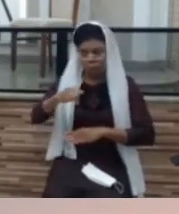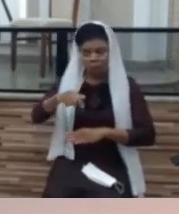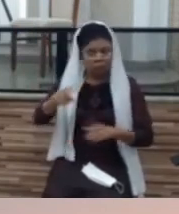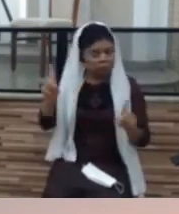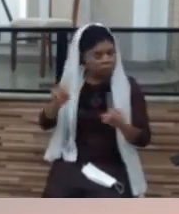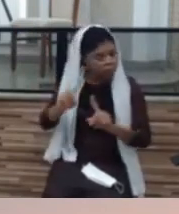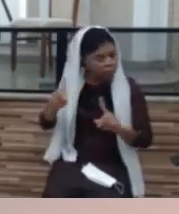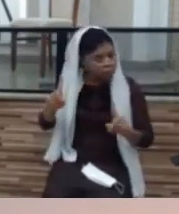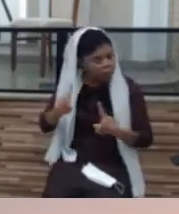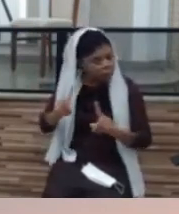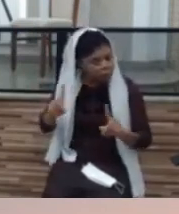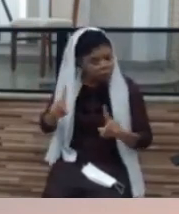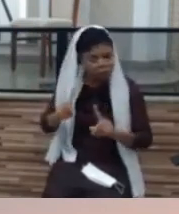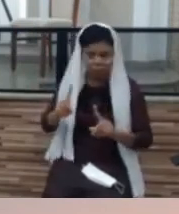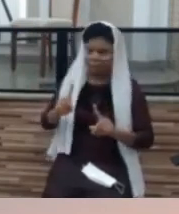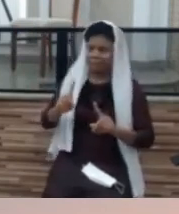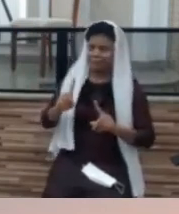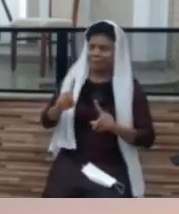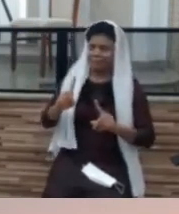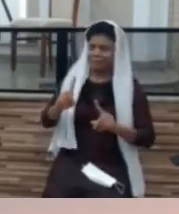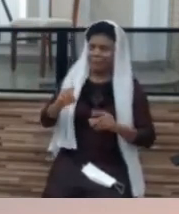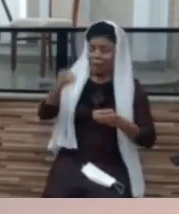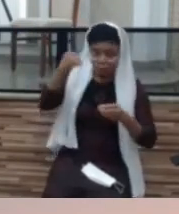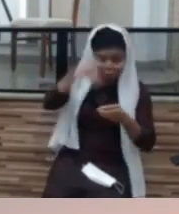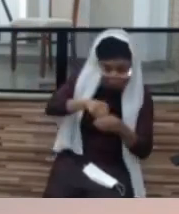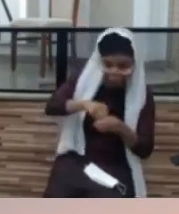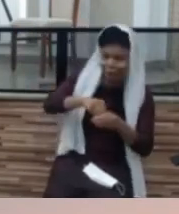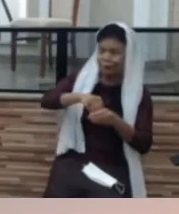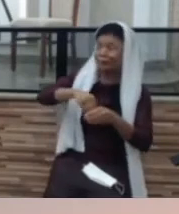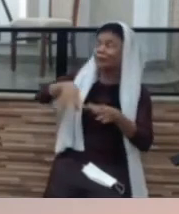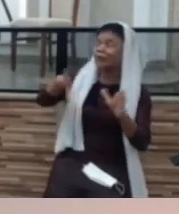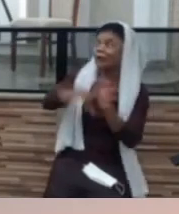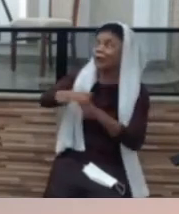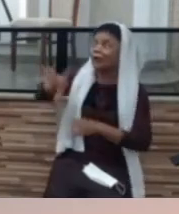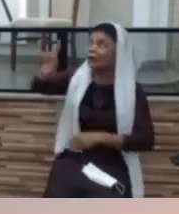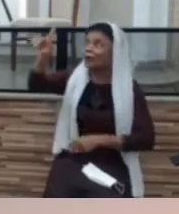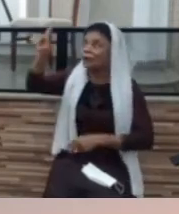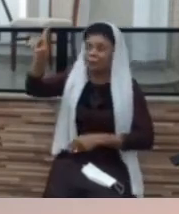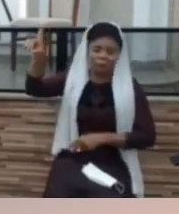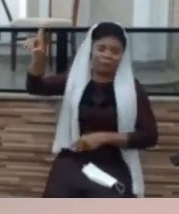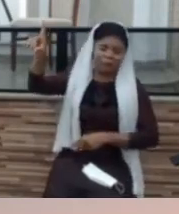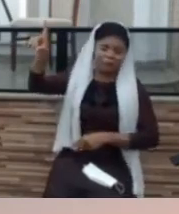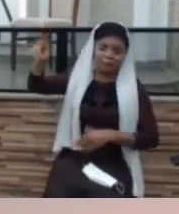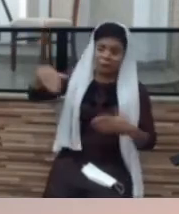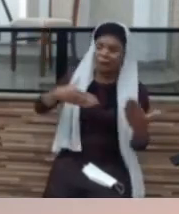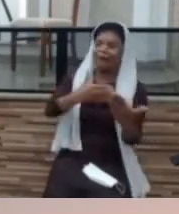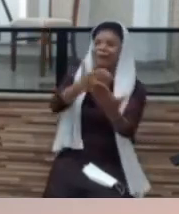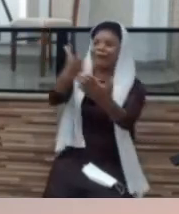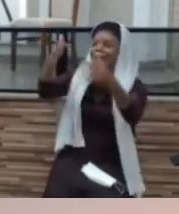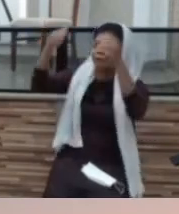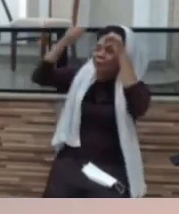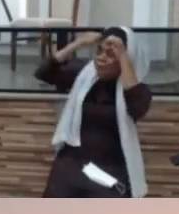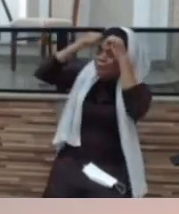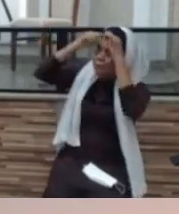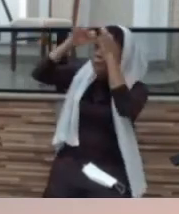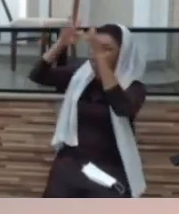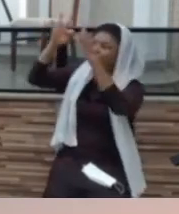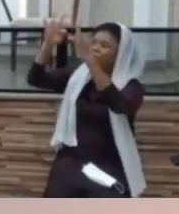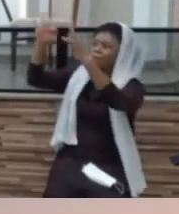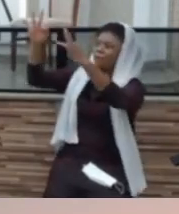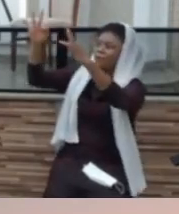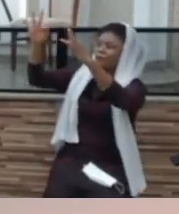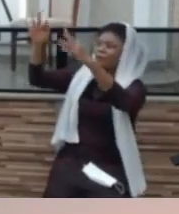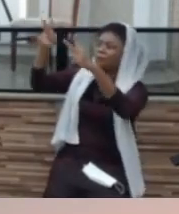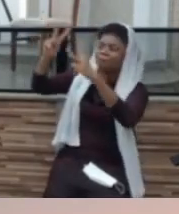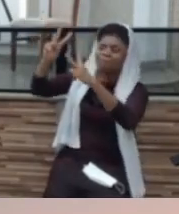fica o que é de Deus. Glória ao nome do Senhor, a palavra. Irmãos, sejamos fiéis a Deus. O Senhor tem uma obra muito grande para